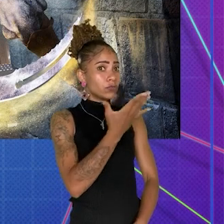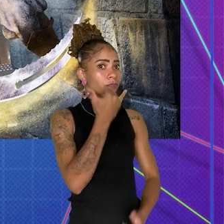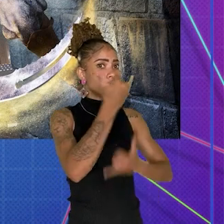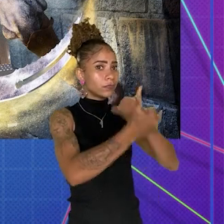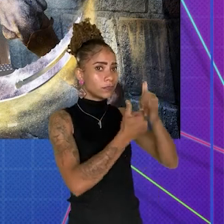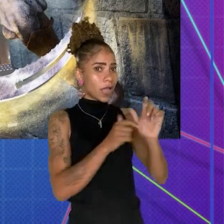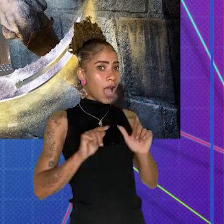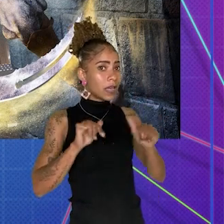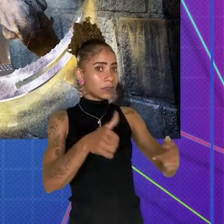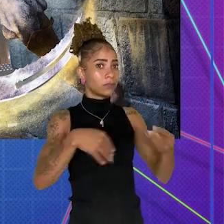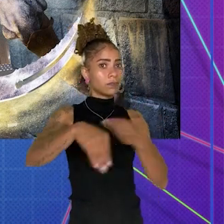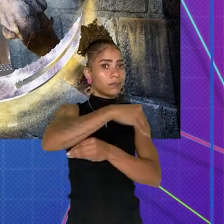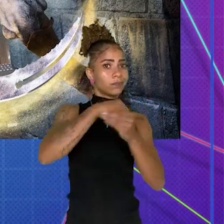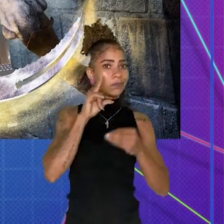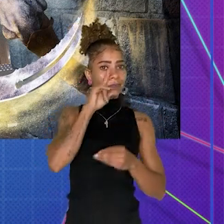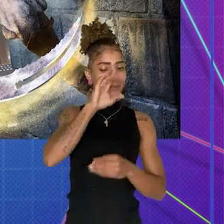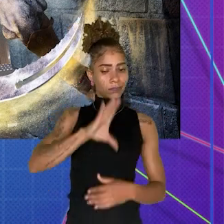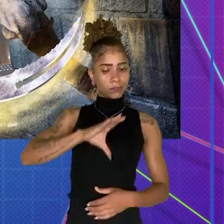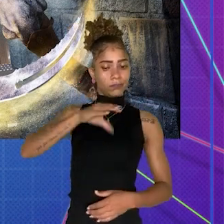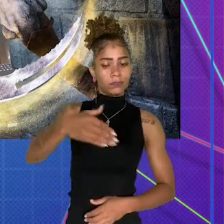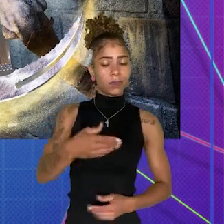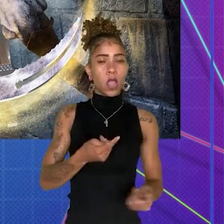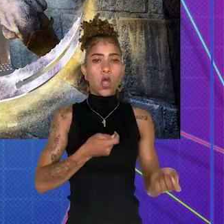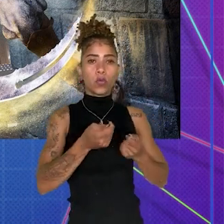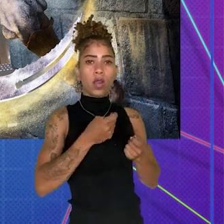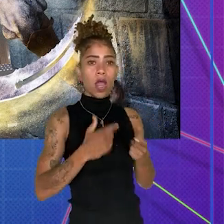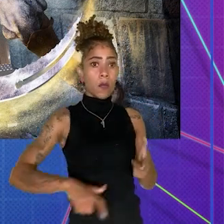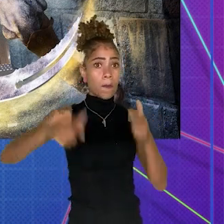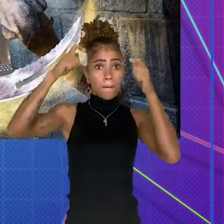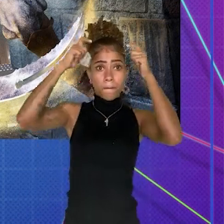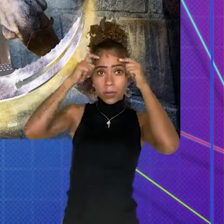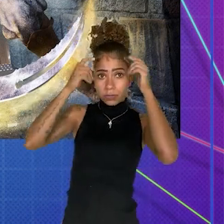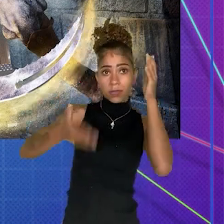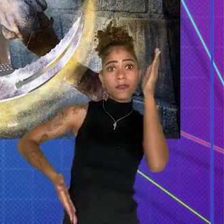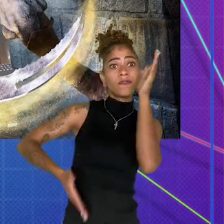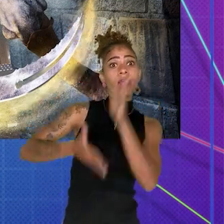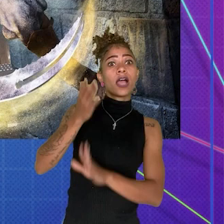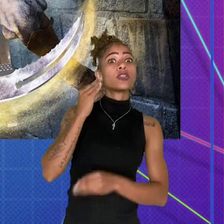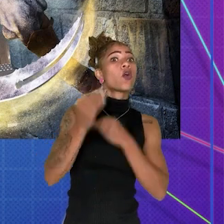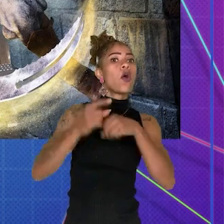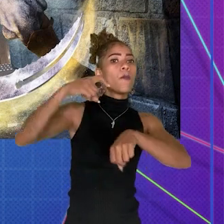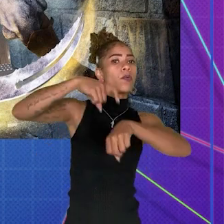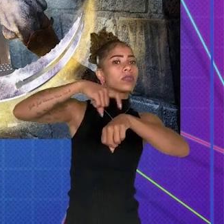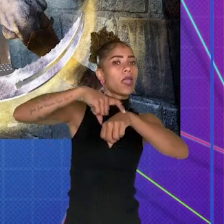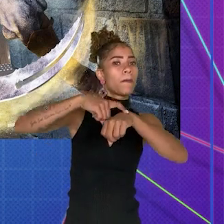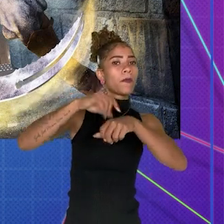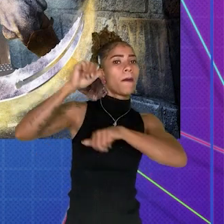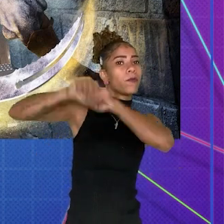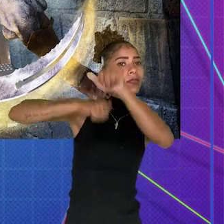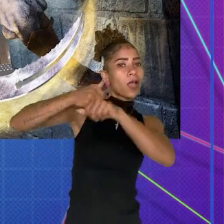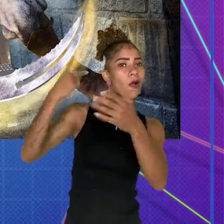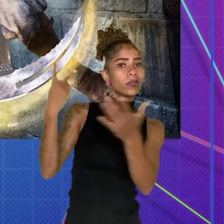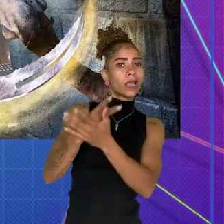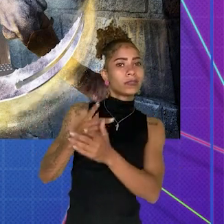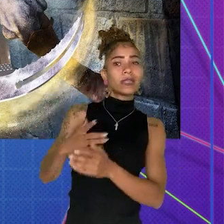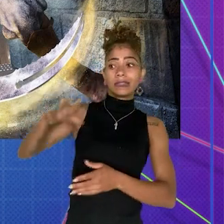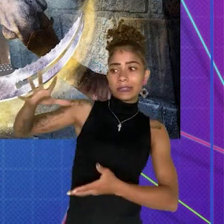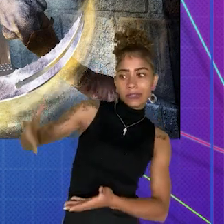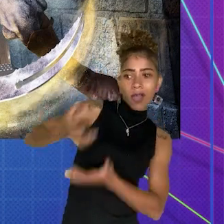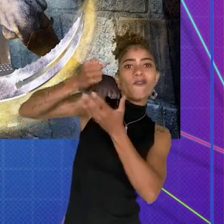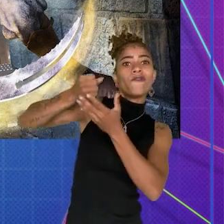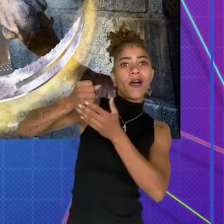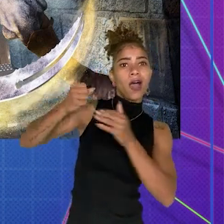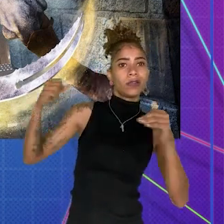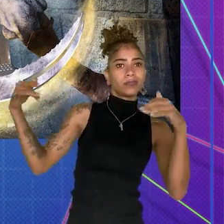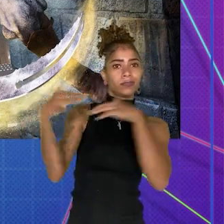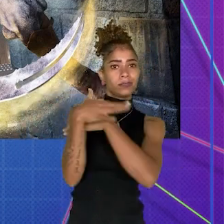Esse clássico jogo de ação-aventura permite ao jogador controlar um príncipe que viaja através do tempo para mudar o rumo dos eventos e